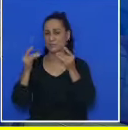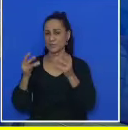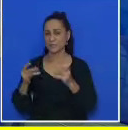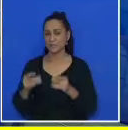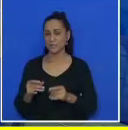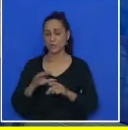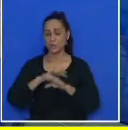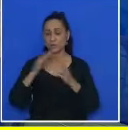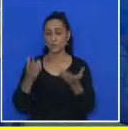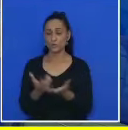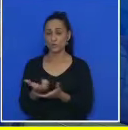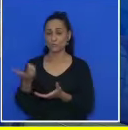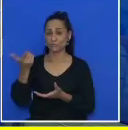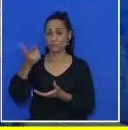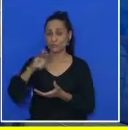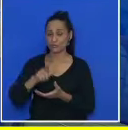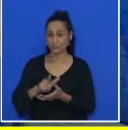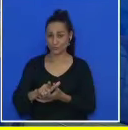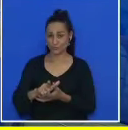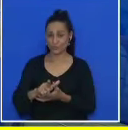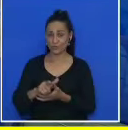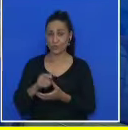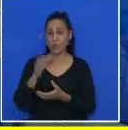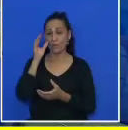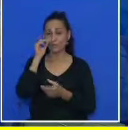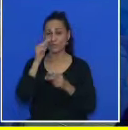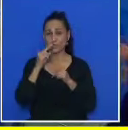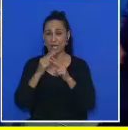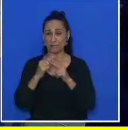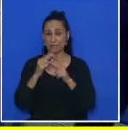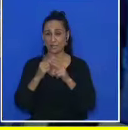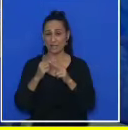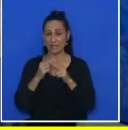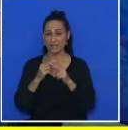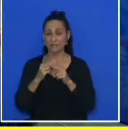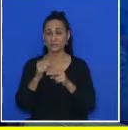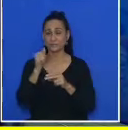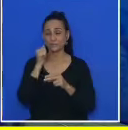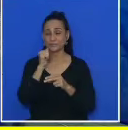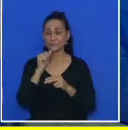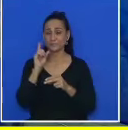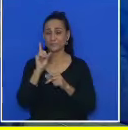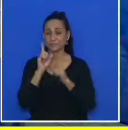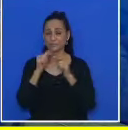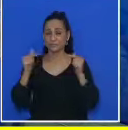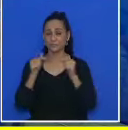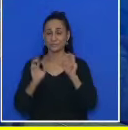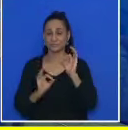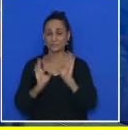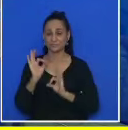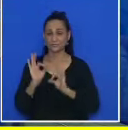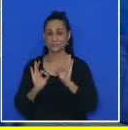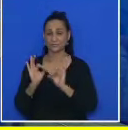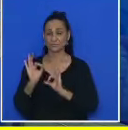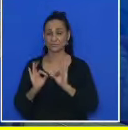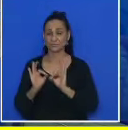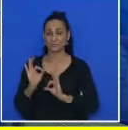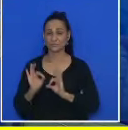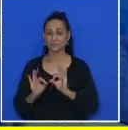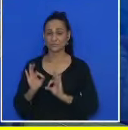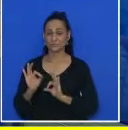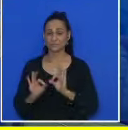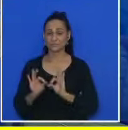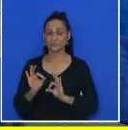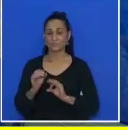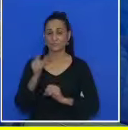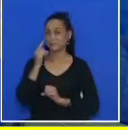o globo será reabastecido. O Paulo, nosso colega da Caixa, Beth, nossa garota da sorte, vão realizar este